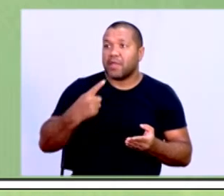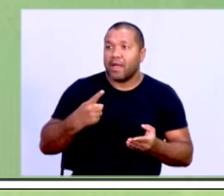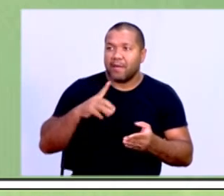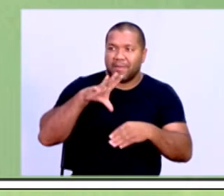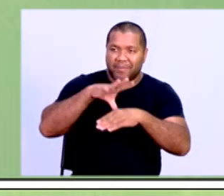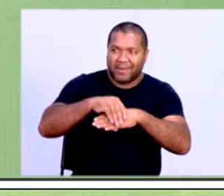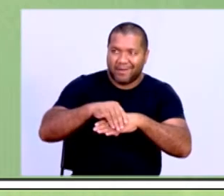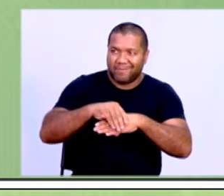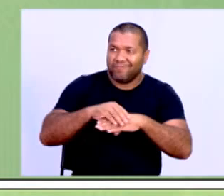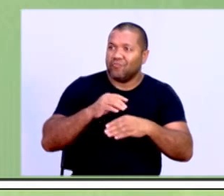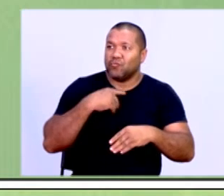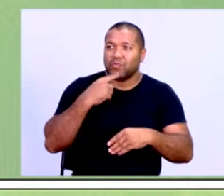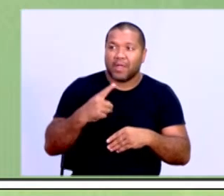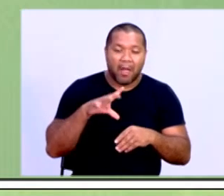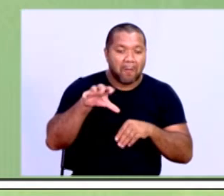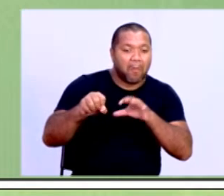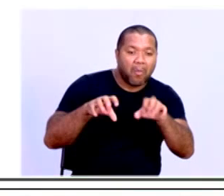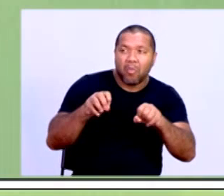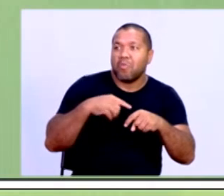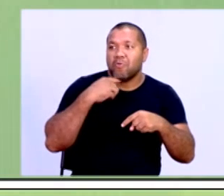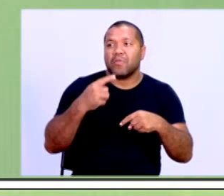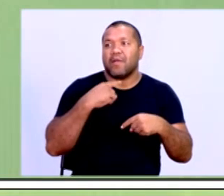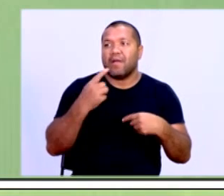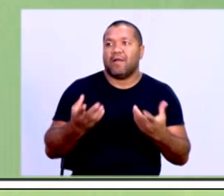se consegue tocar.